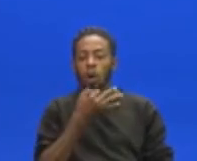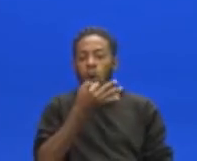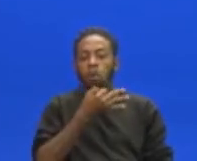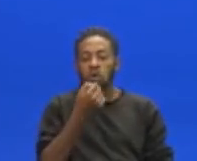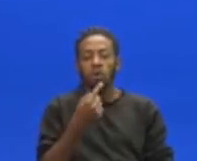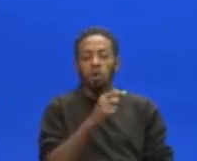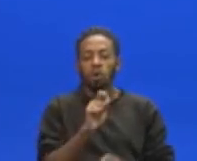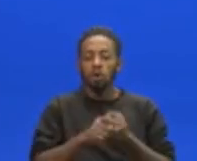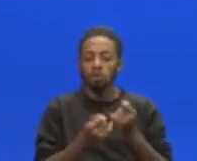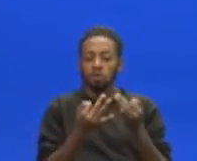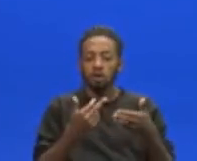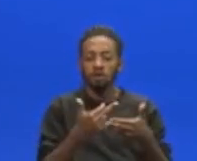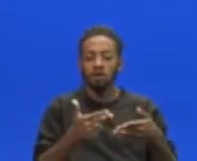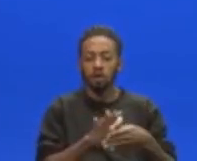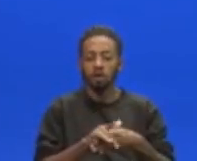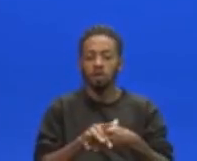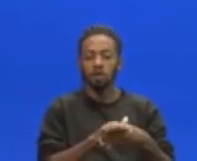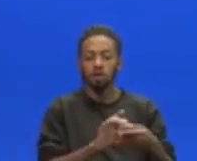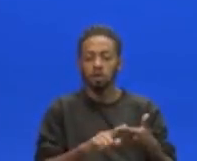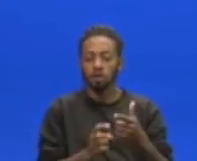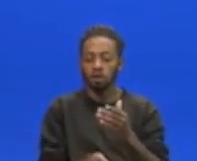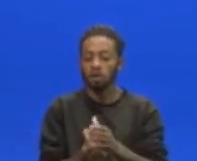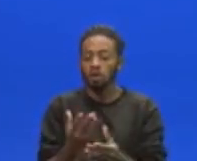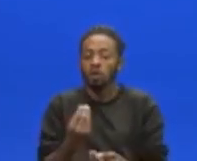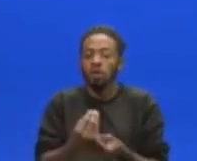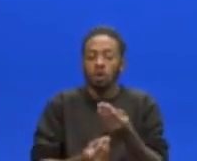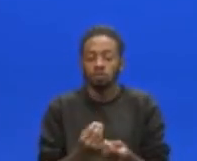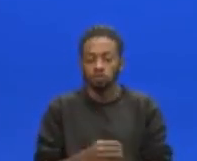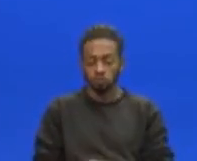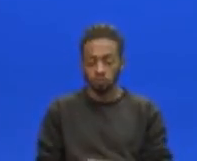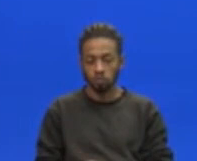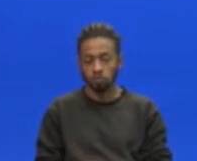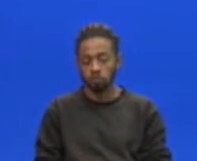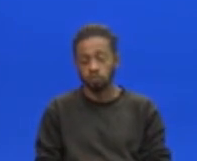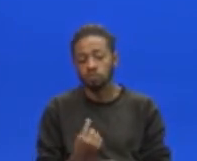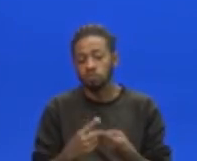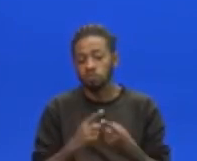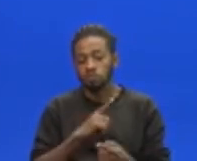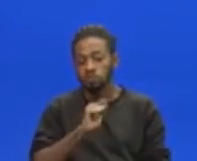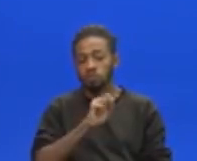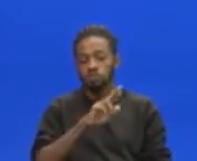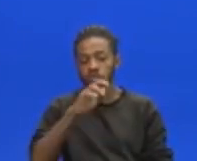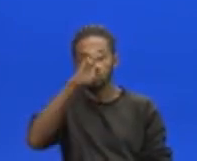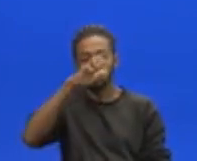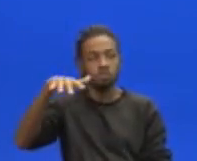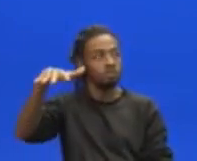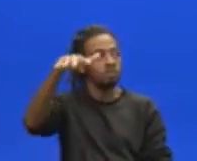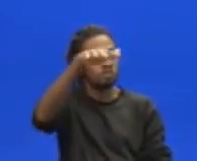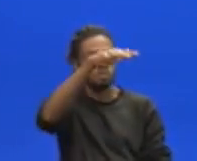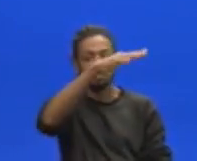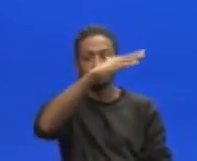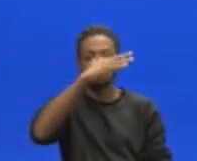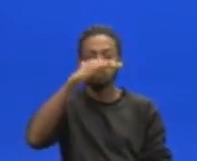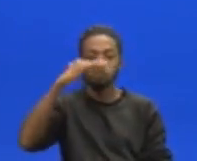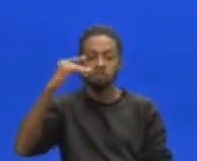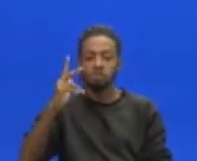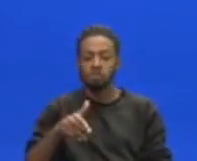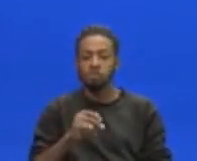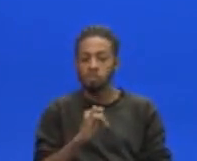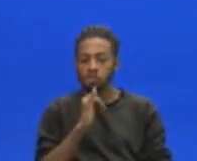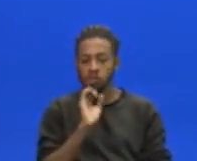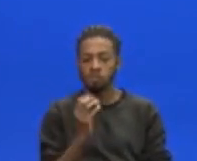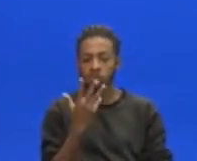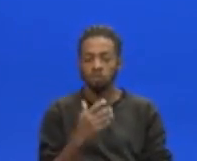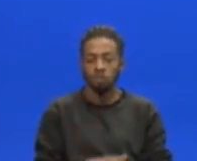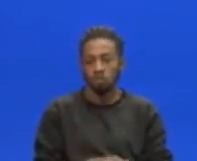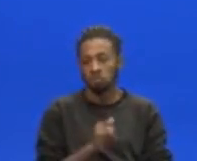as coisas e as doenças surgiam a partir de elementos que estavam no ar, né? Quase como se algo